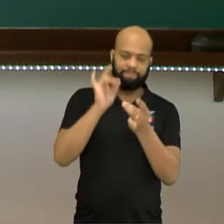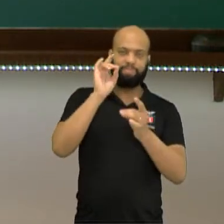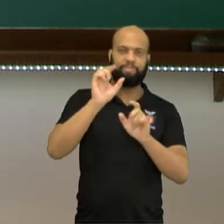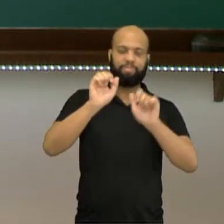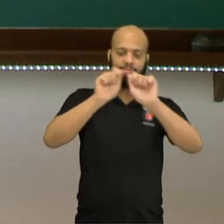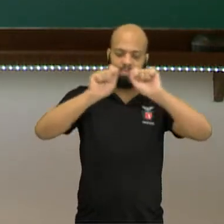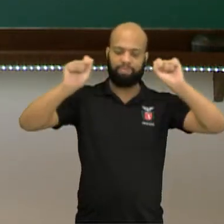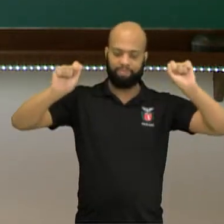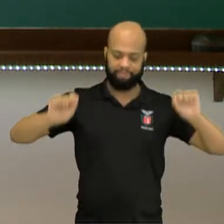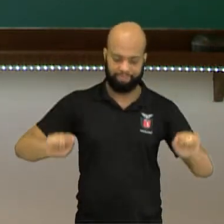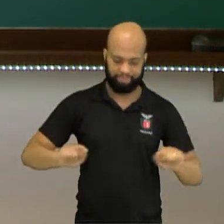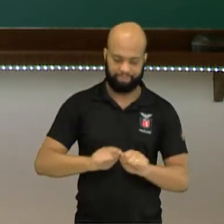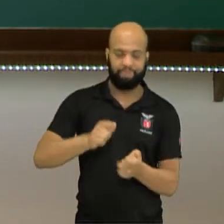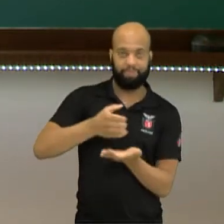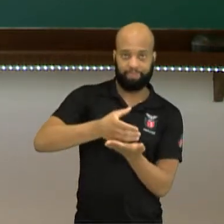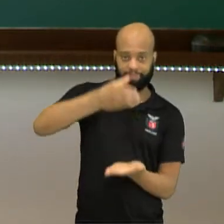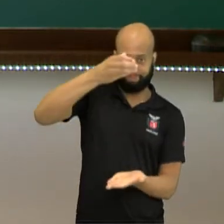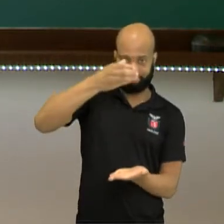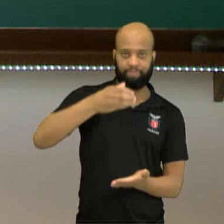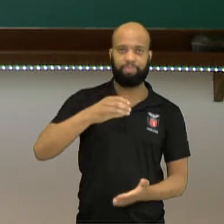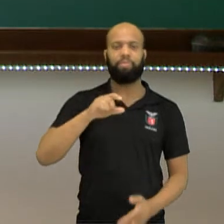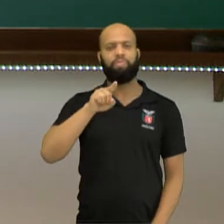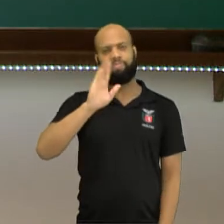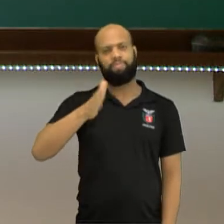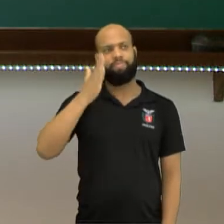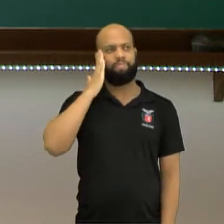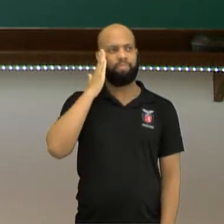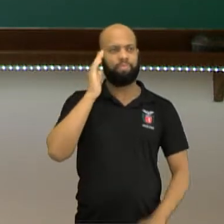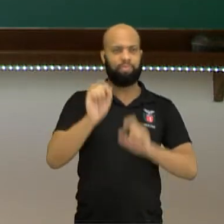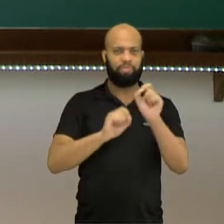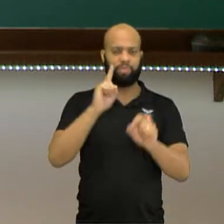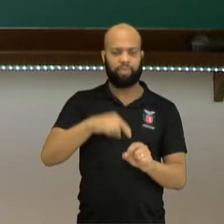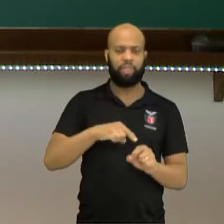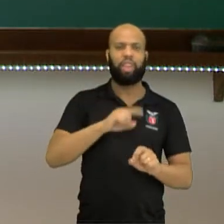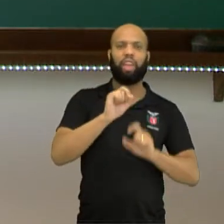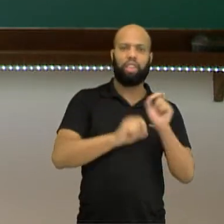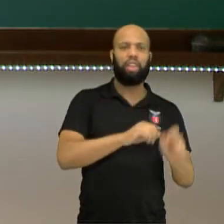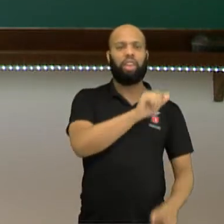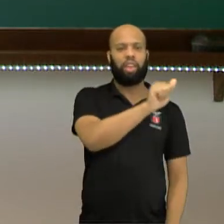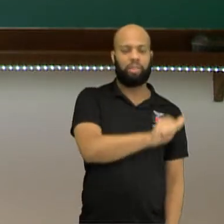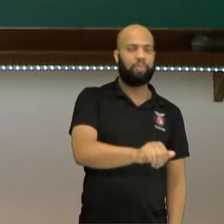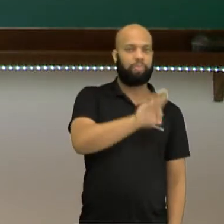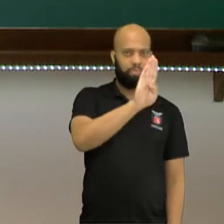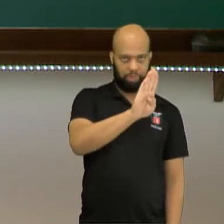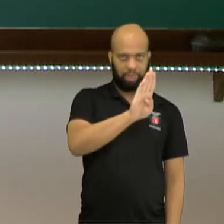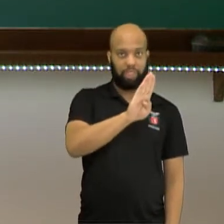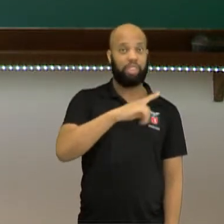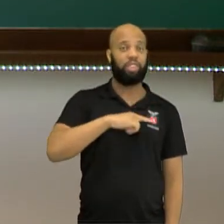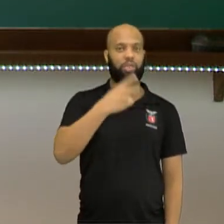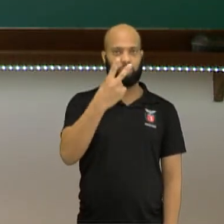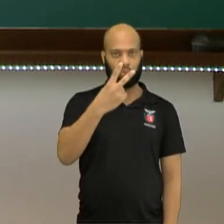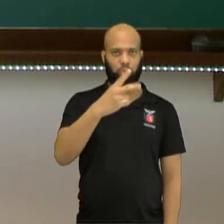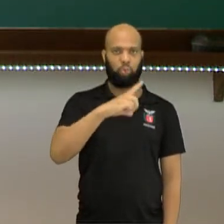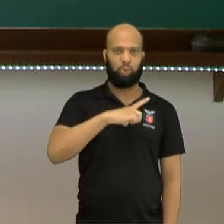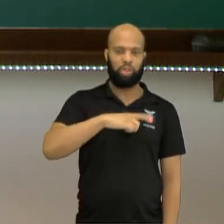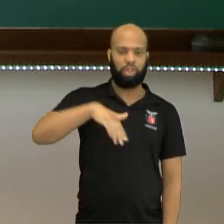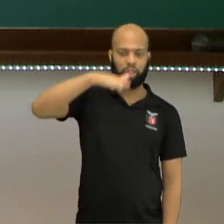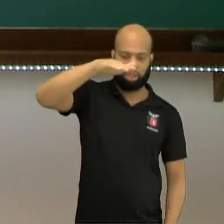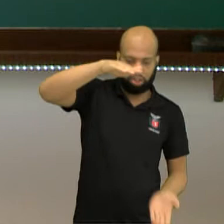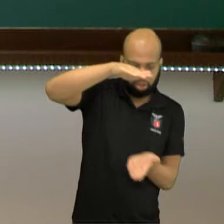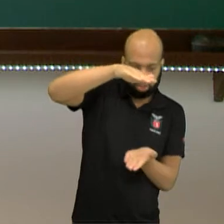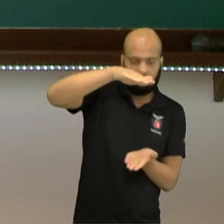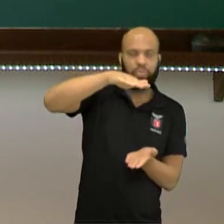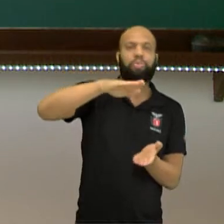a área do cilindro, que nós temos, como vocês já sabem, a área da base, nós temos duas bases, e a área lateral.